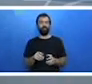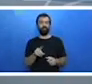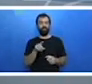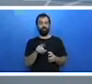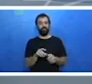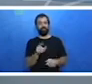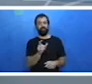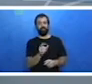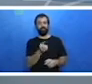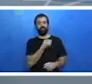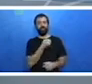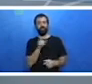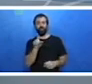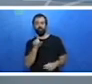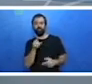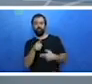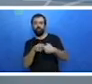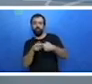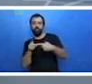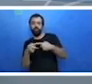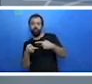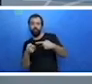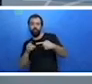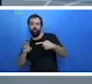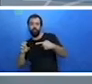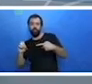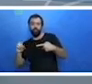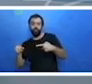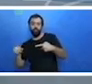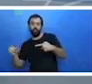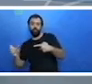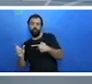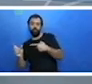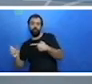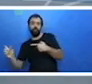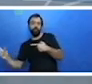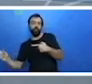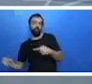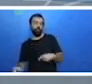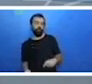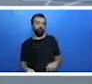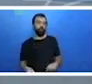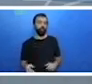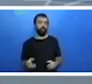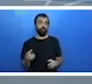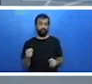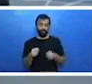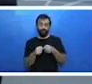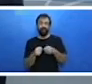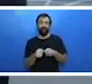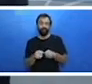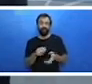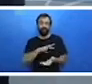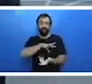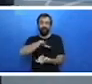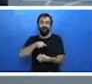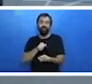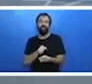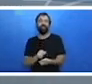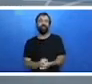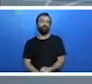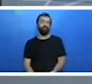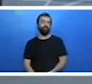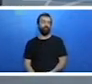página 248 até a 258. Vamos fazer essa unidade toda.